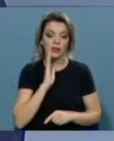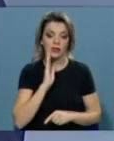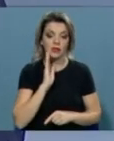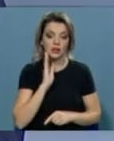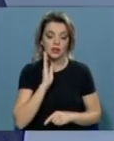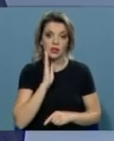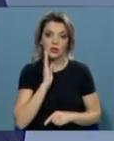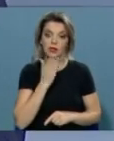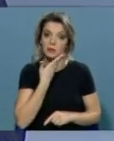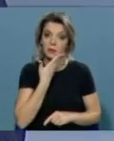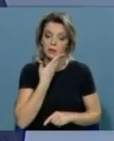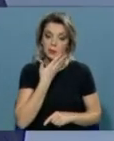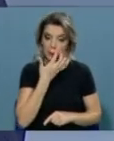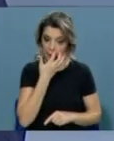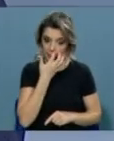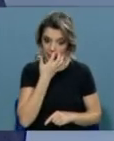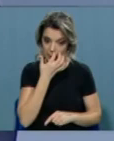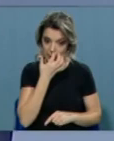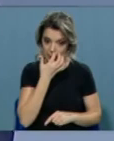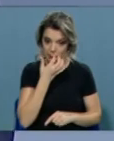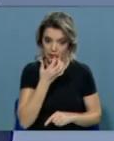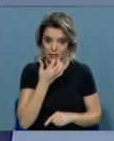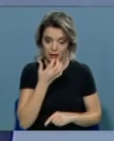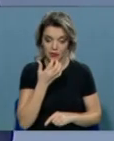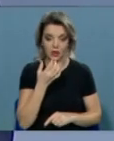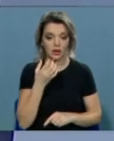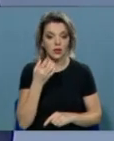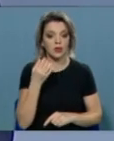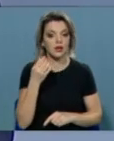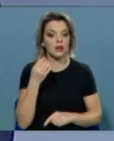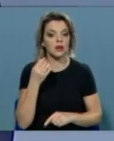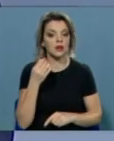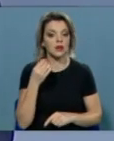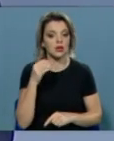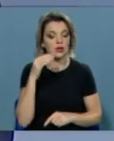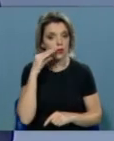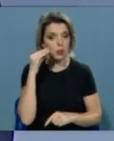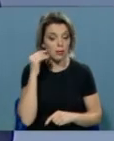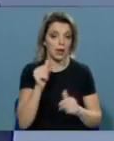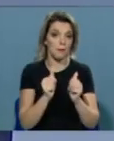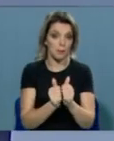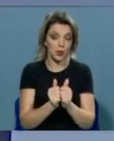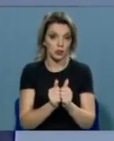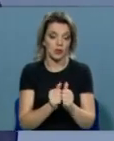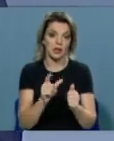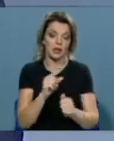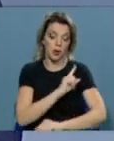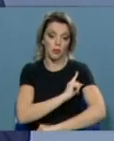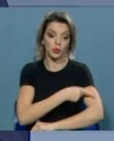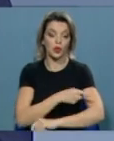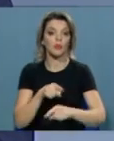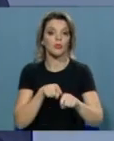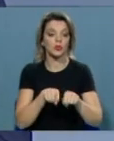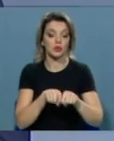logo diário espíritos e uma vez que os bancos têm uma relação muito próxima é muito forte com os poderes